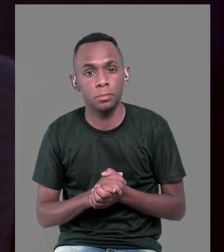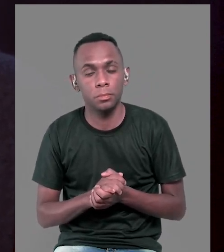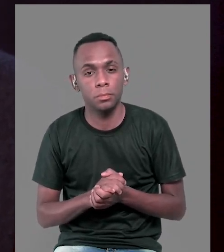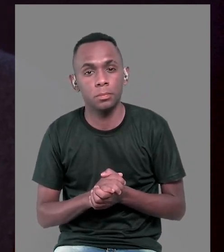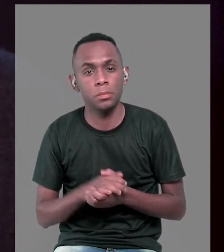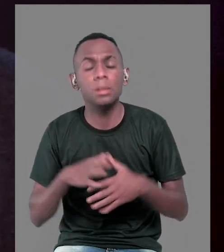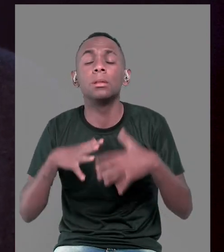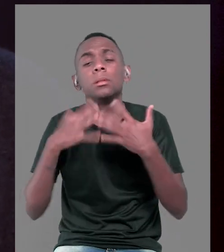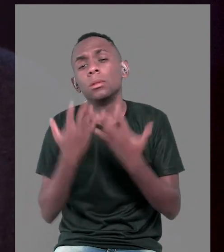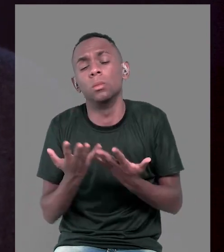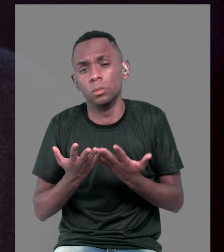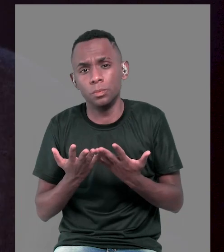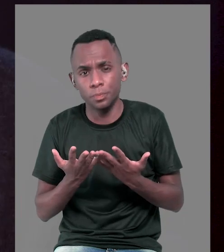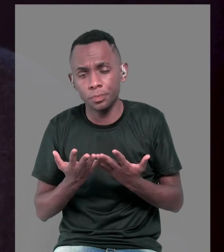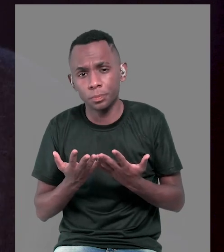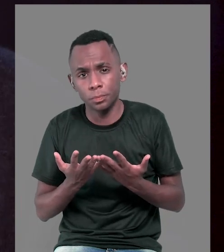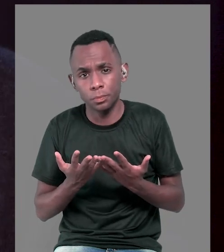Pois então,